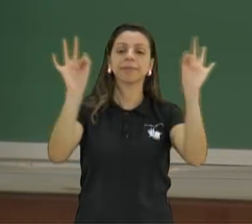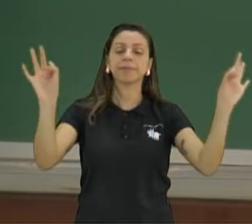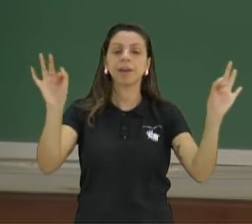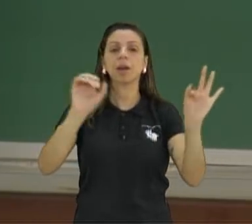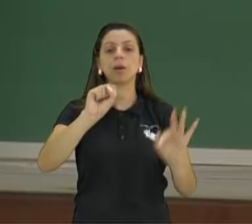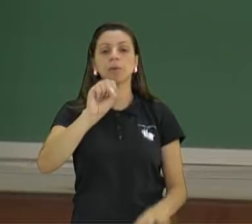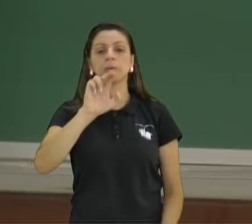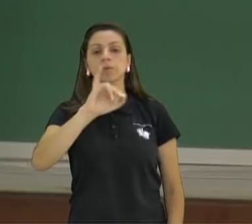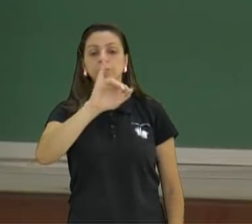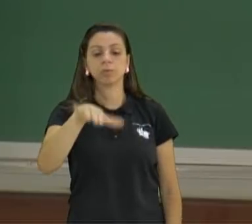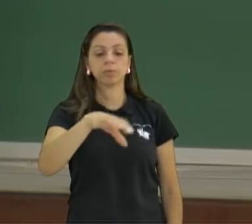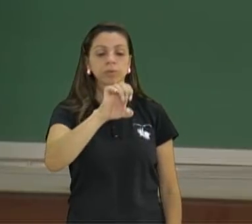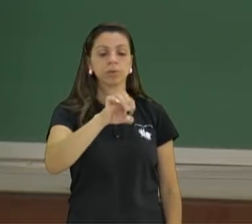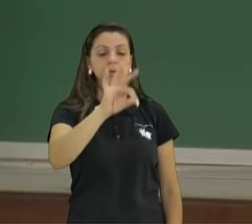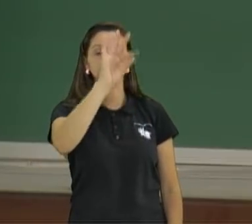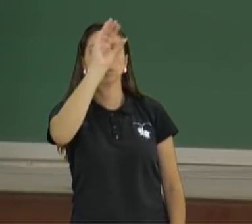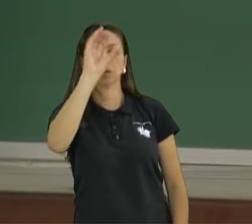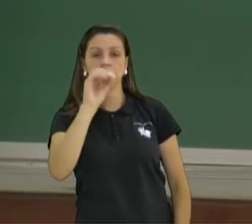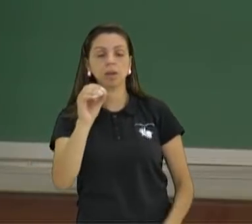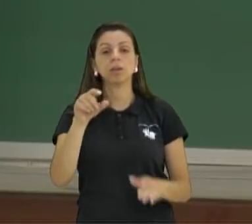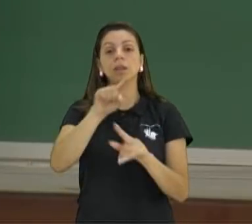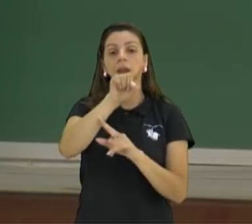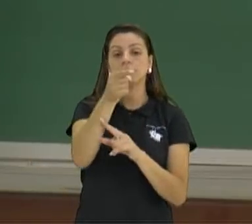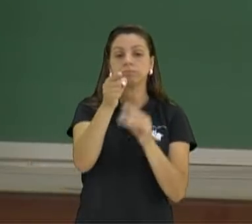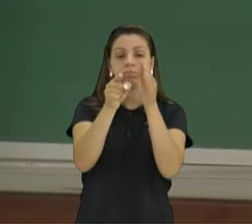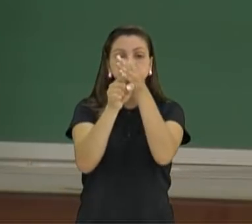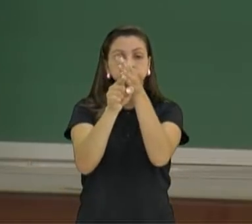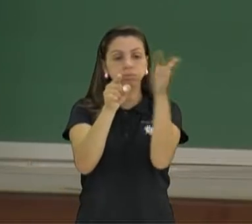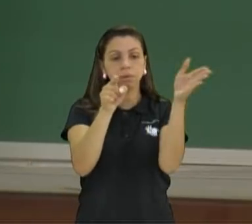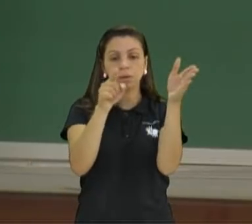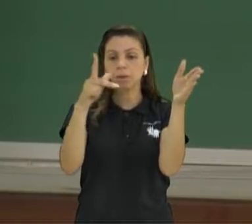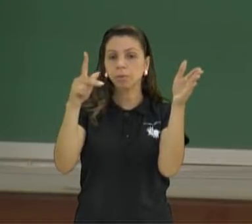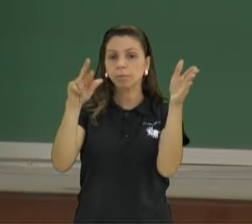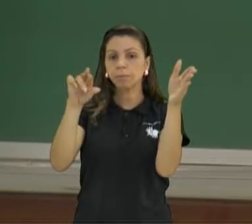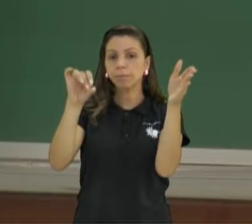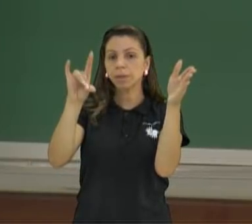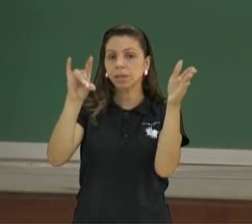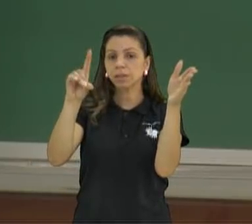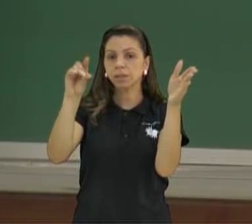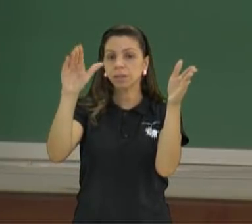sujeito está separado do predicado por uma vírgula.